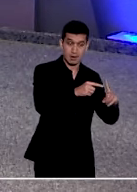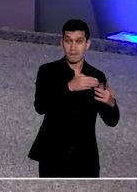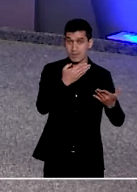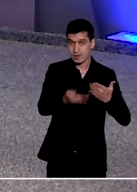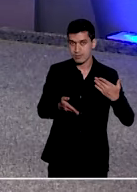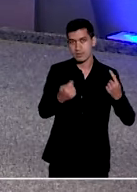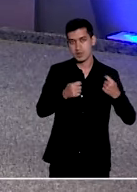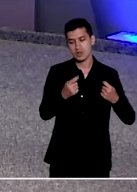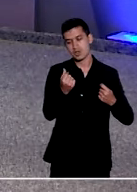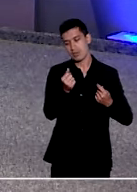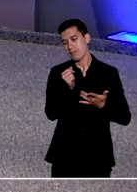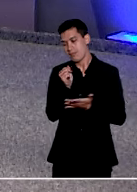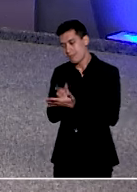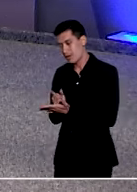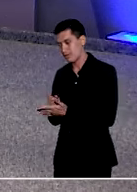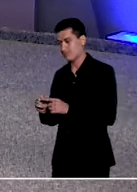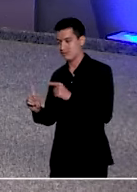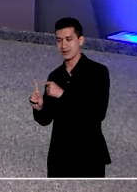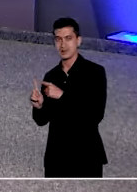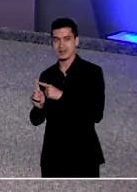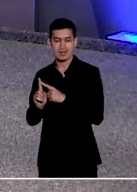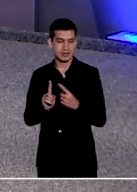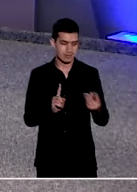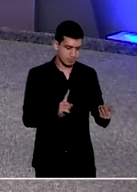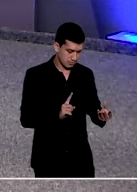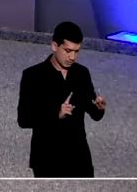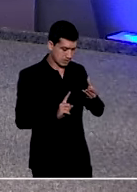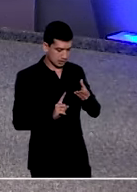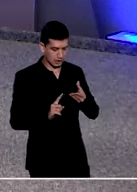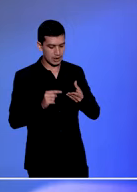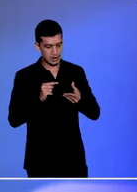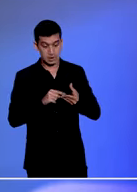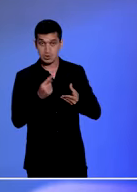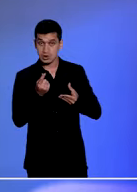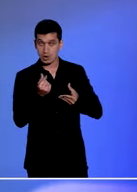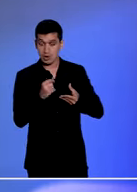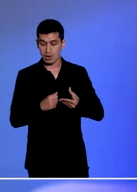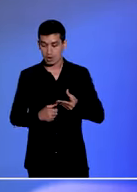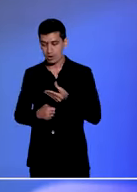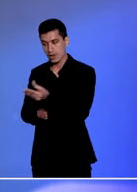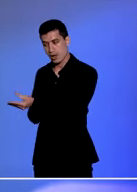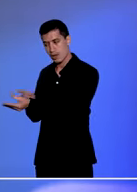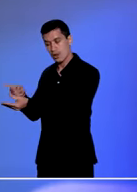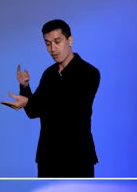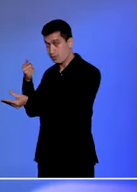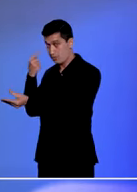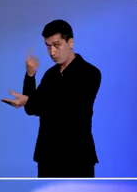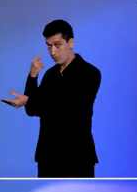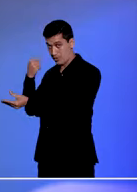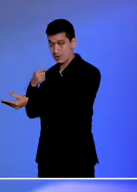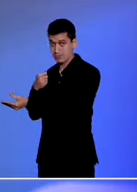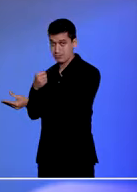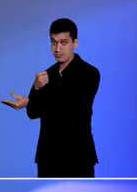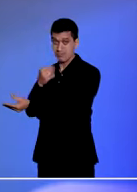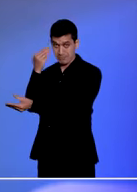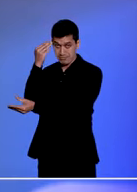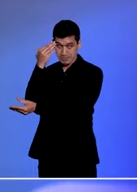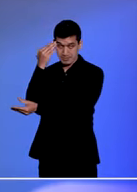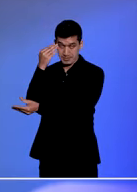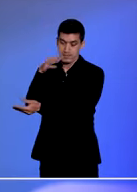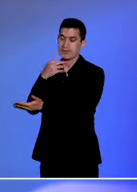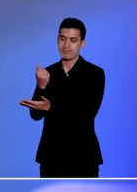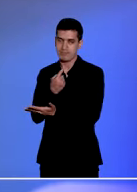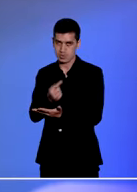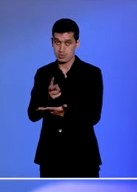esse valor vai para o advogado da parte vencedora ficou mais claro então a gente segue com